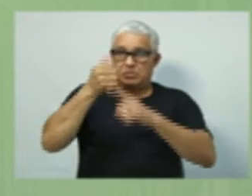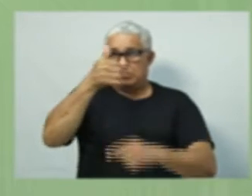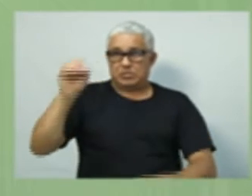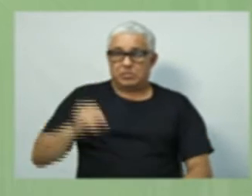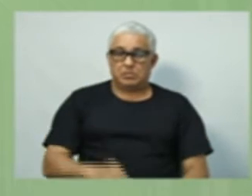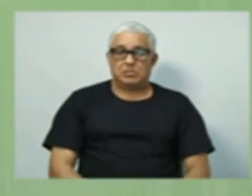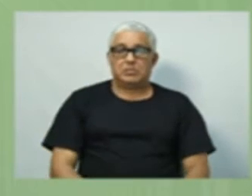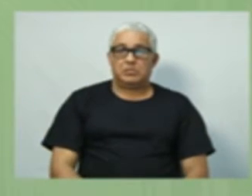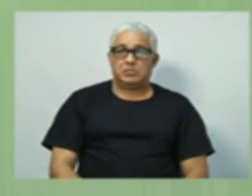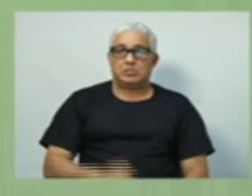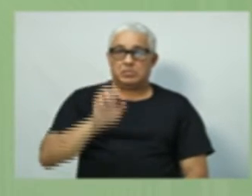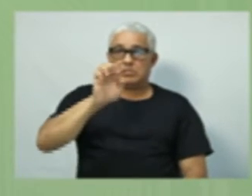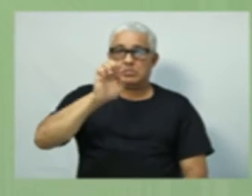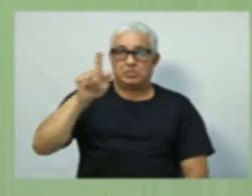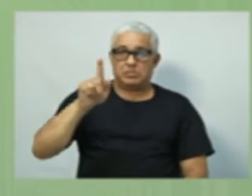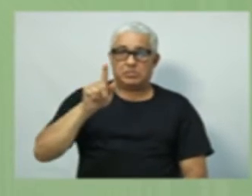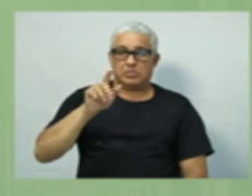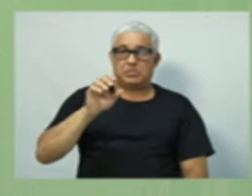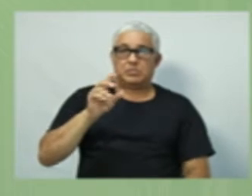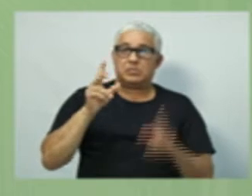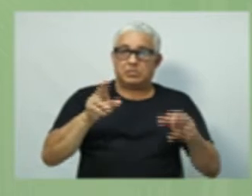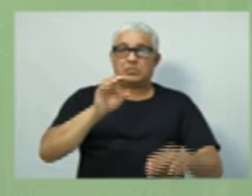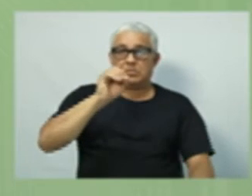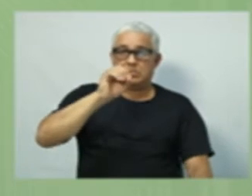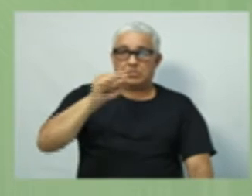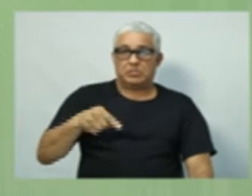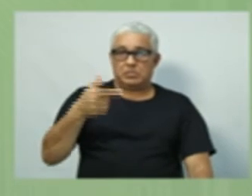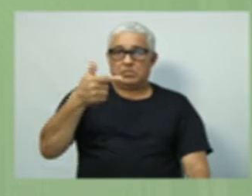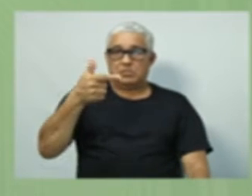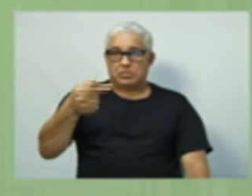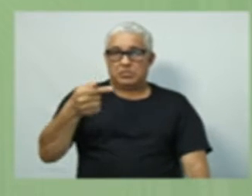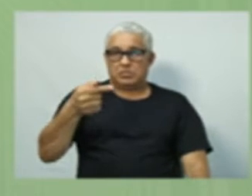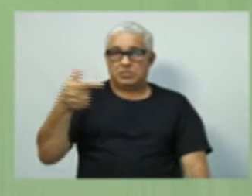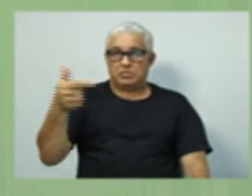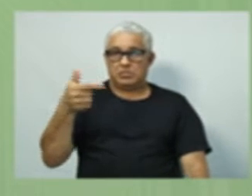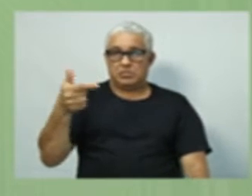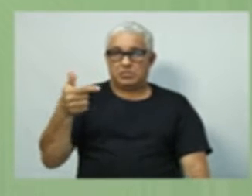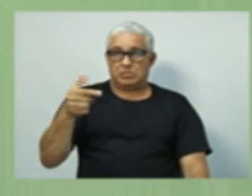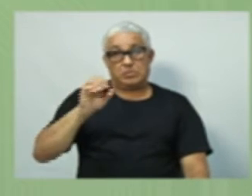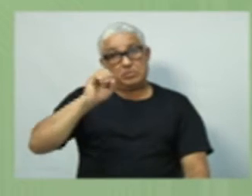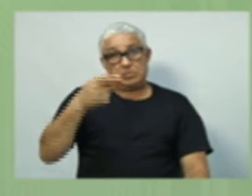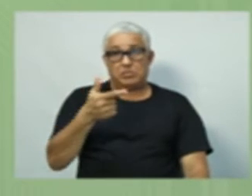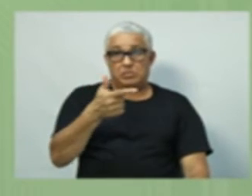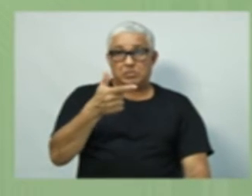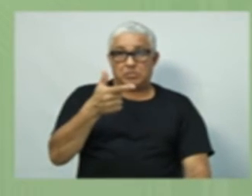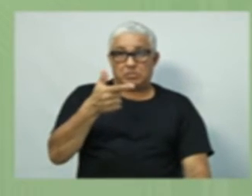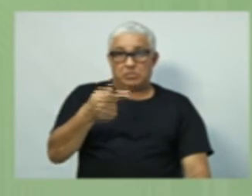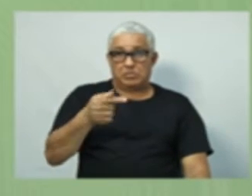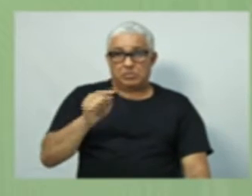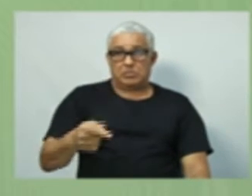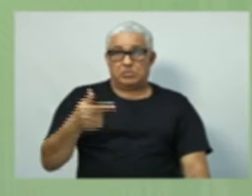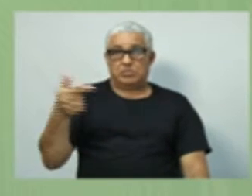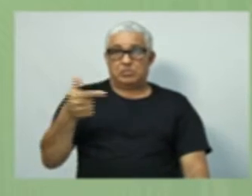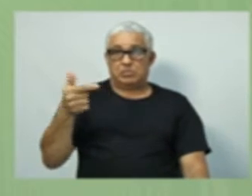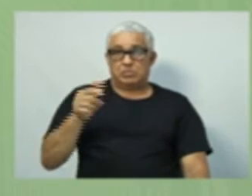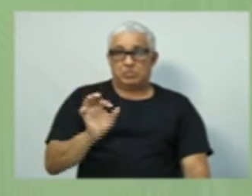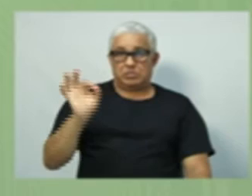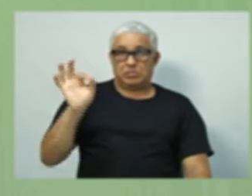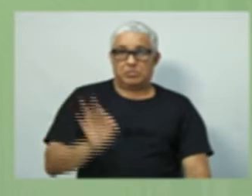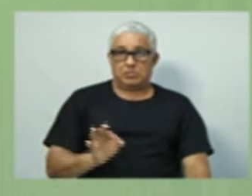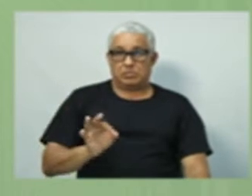geral vai ser 0,27 22 ou 27,22 por